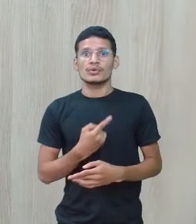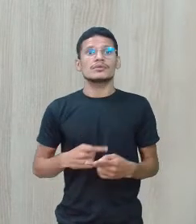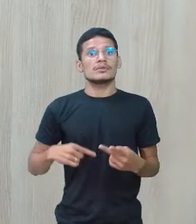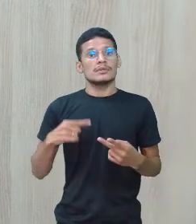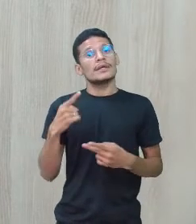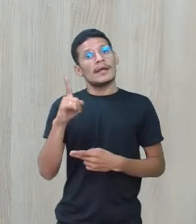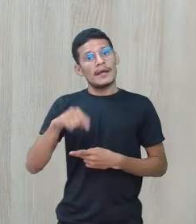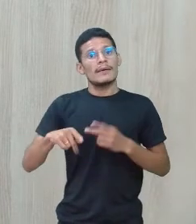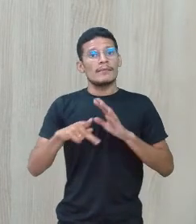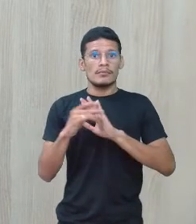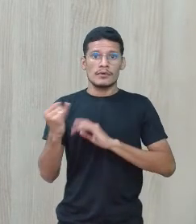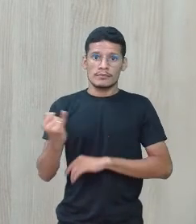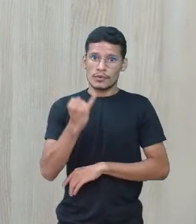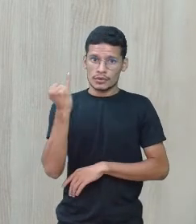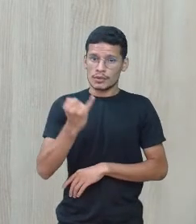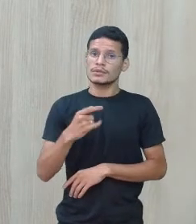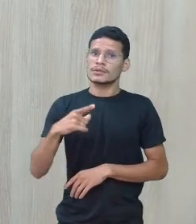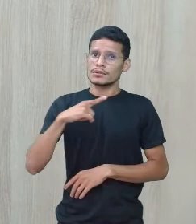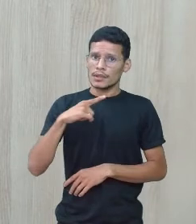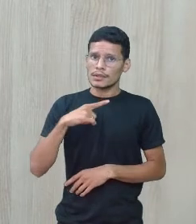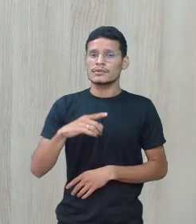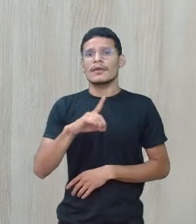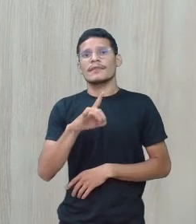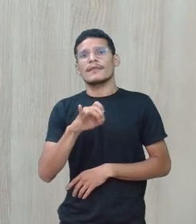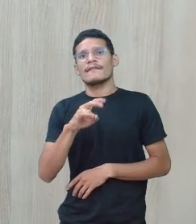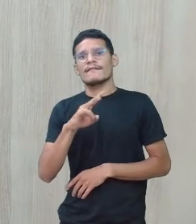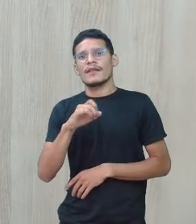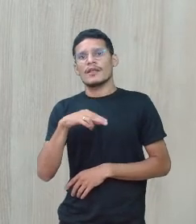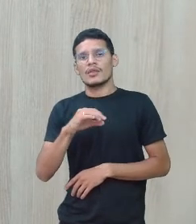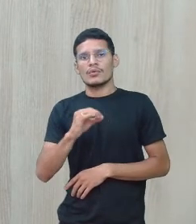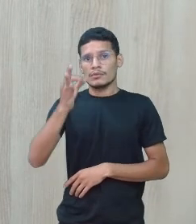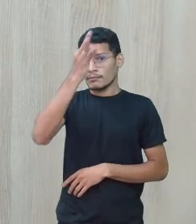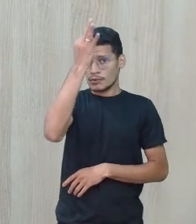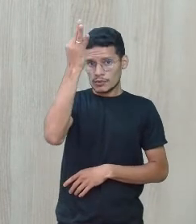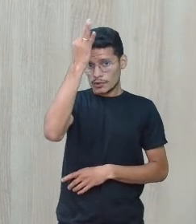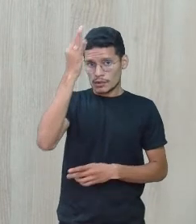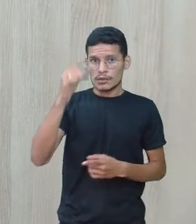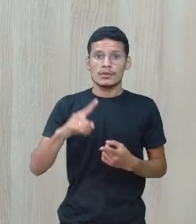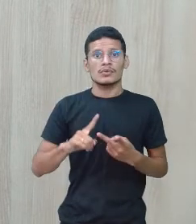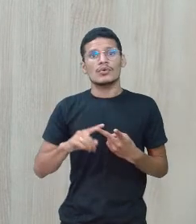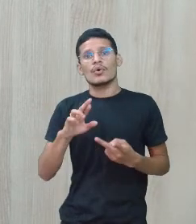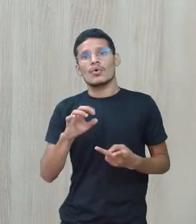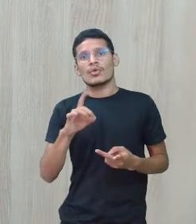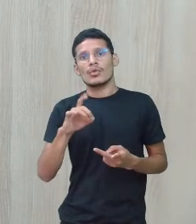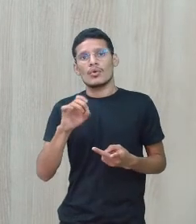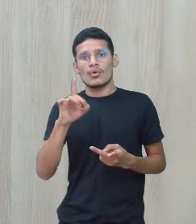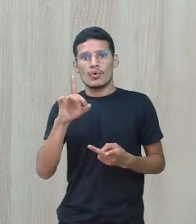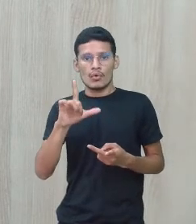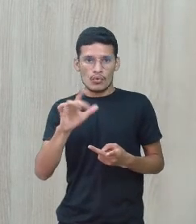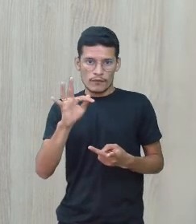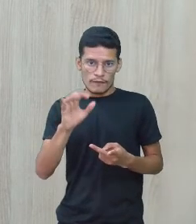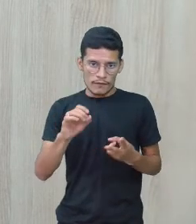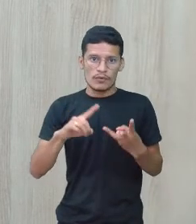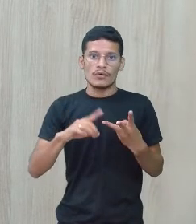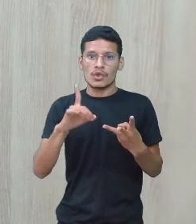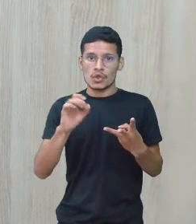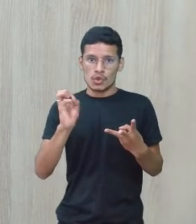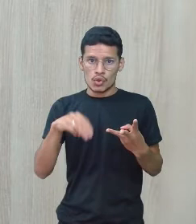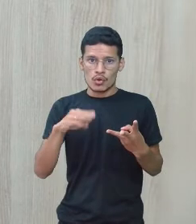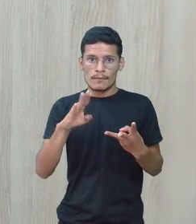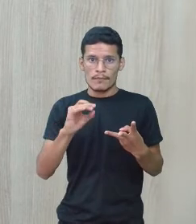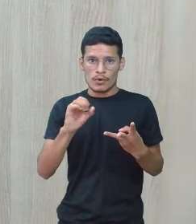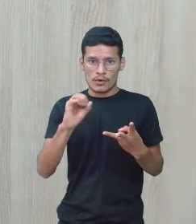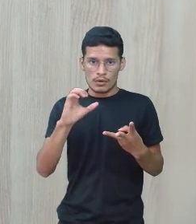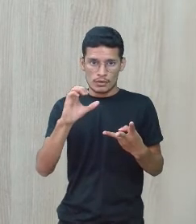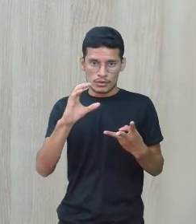suma importância. Temos Divino Espírito Santo, Rodolfo, Dom Bosco. Então, são escolas que estão